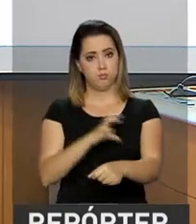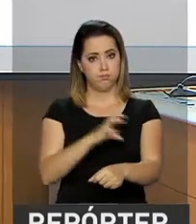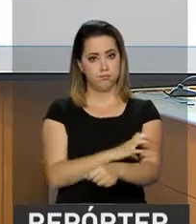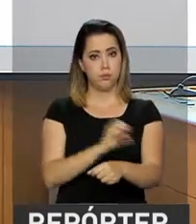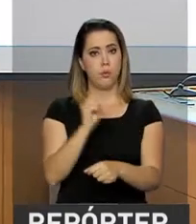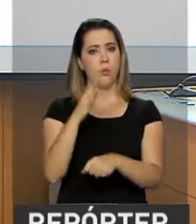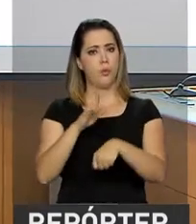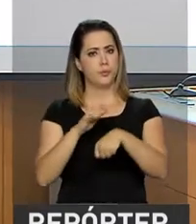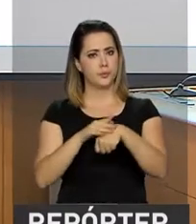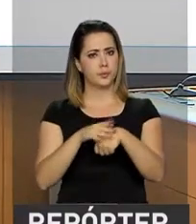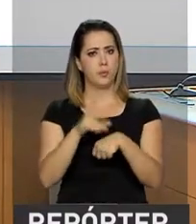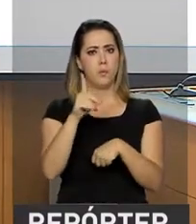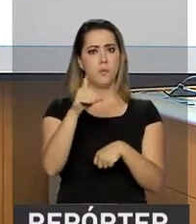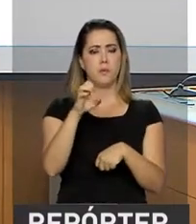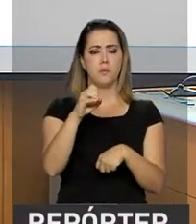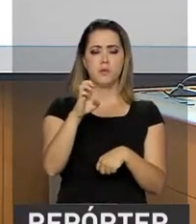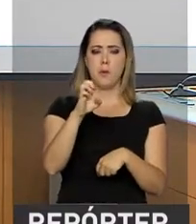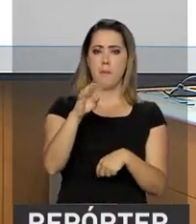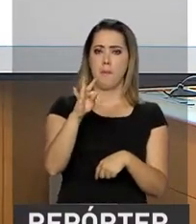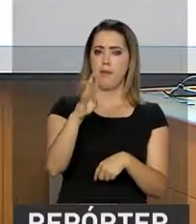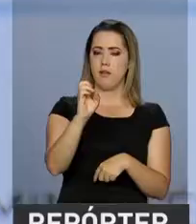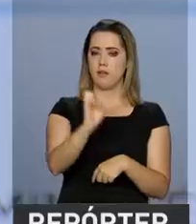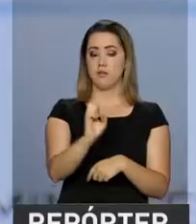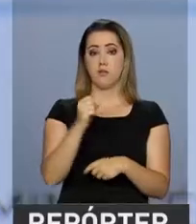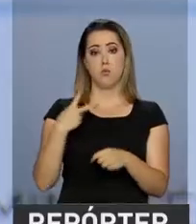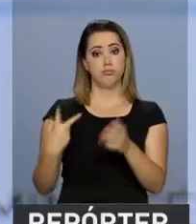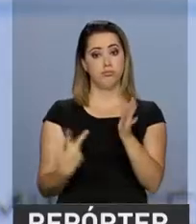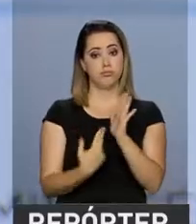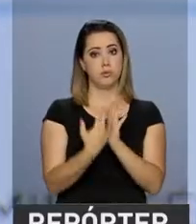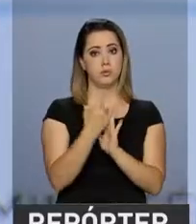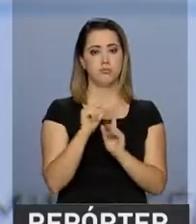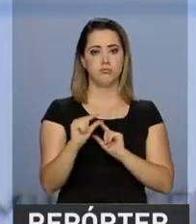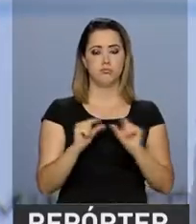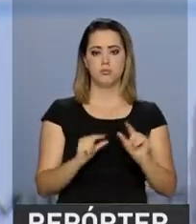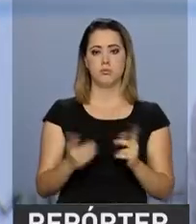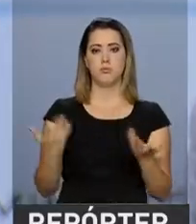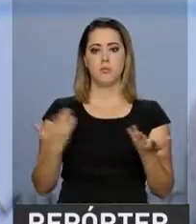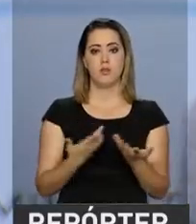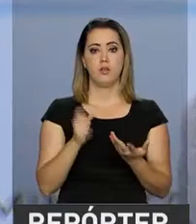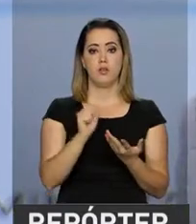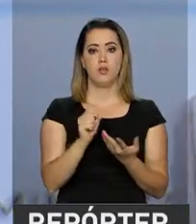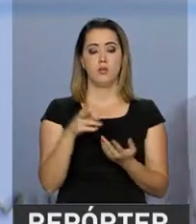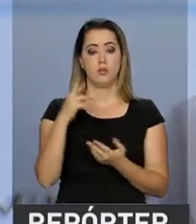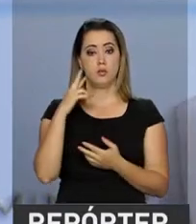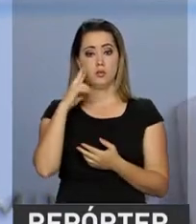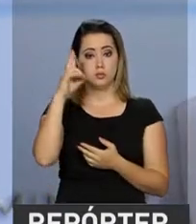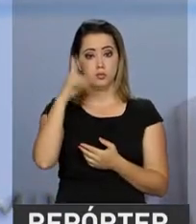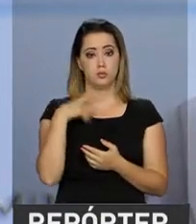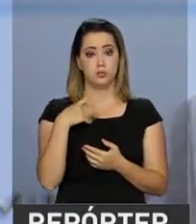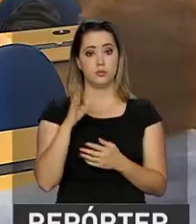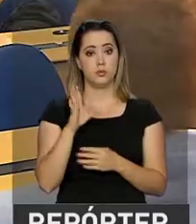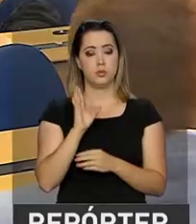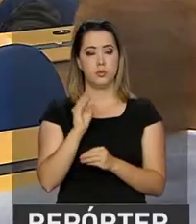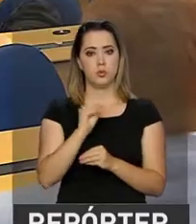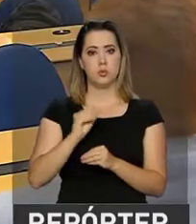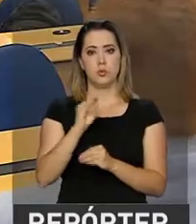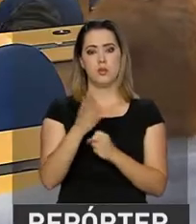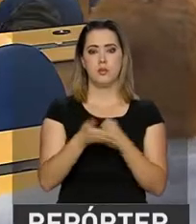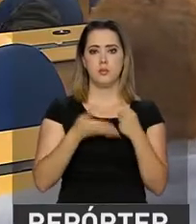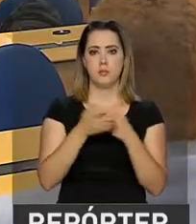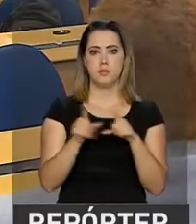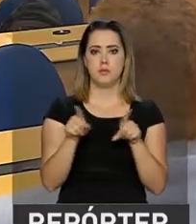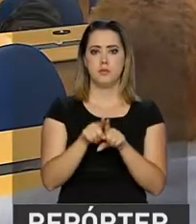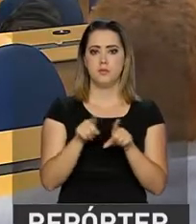procedimentos cirúrgicos de pequena complexidade o diretor do departamento de atenção básica explica que também estão